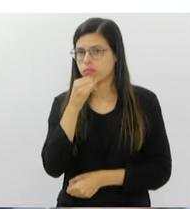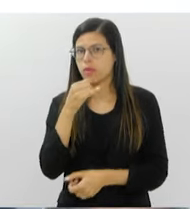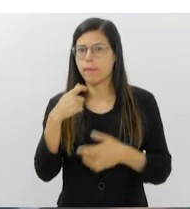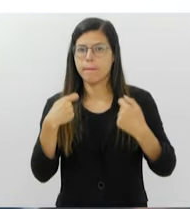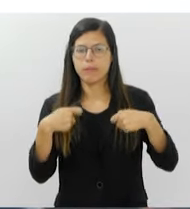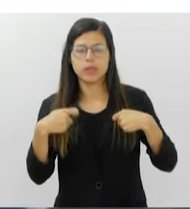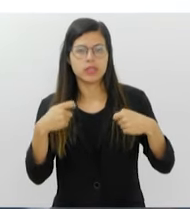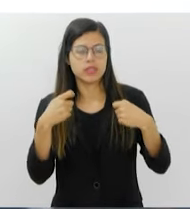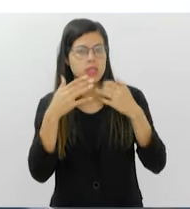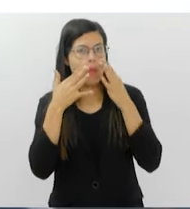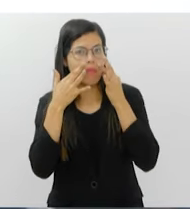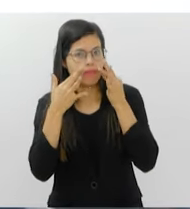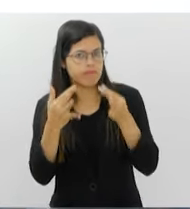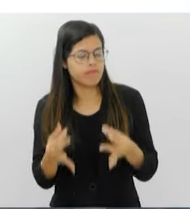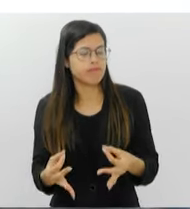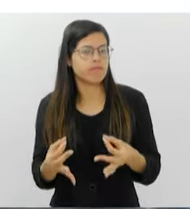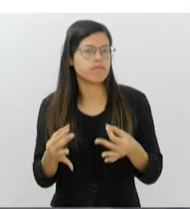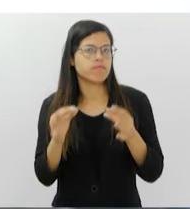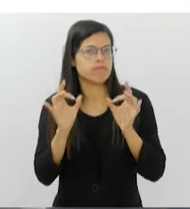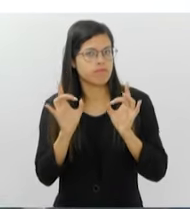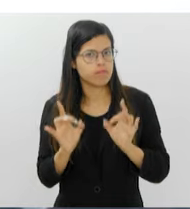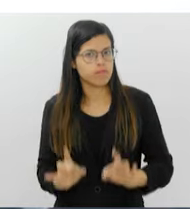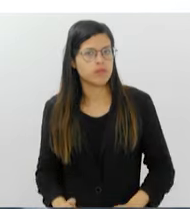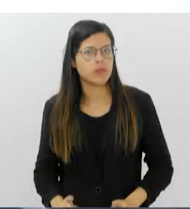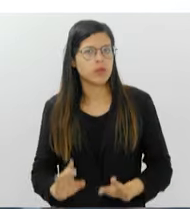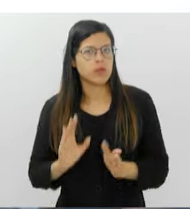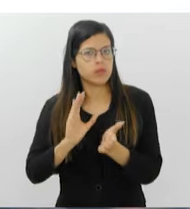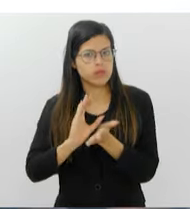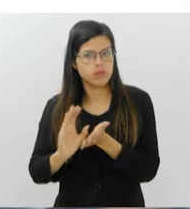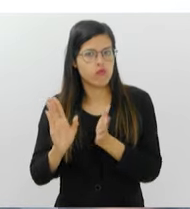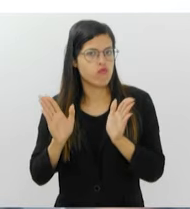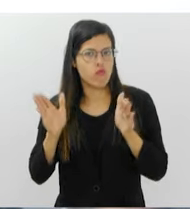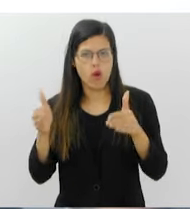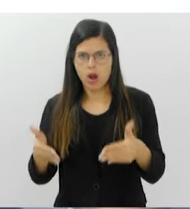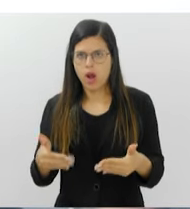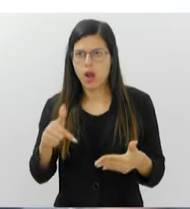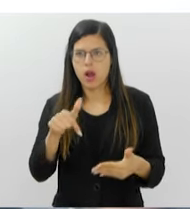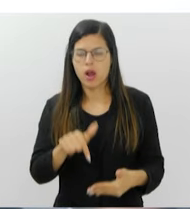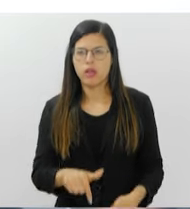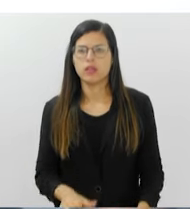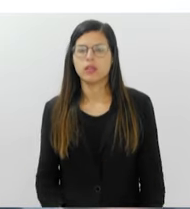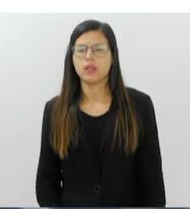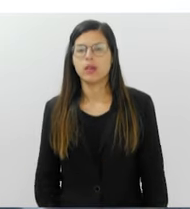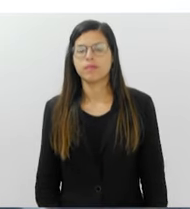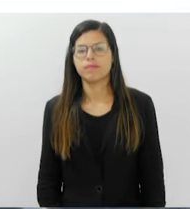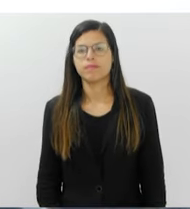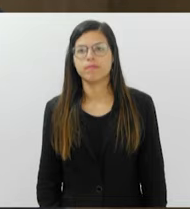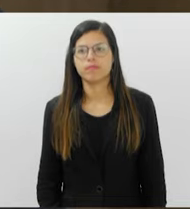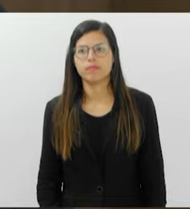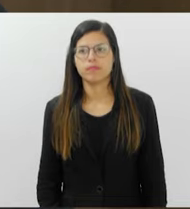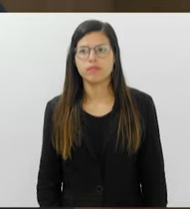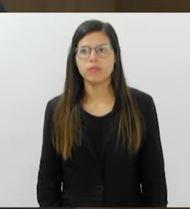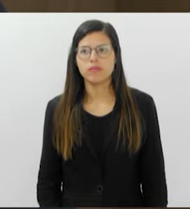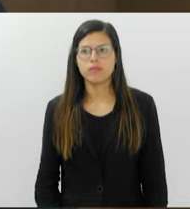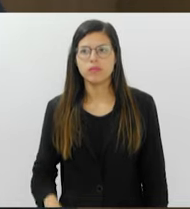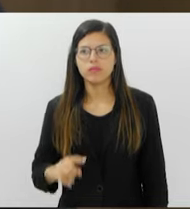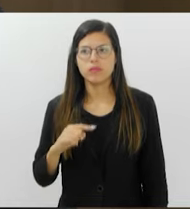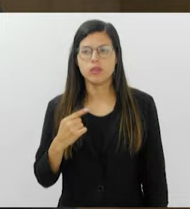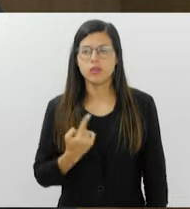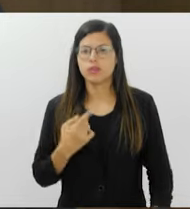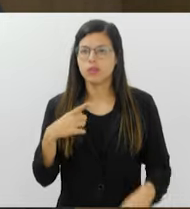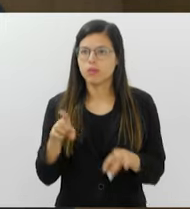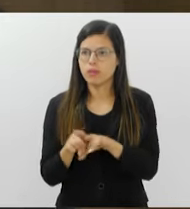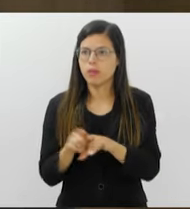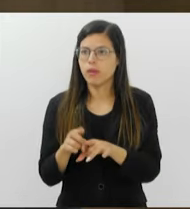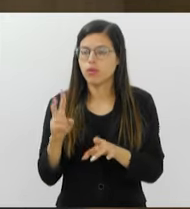uma atenção especial e destinação específica, segundo o consultor orçamentário da Alerj. A gente tem, por exemplo, também a questão do